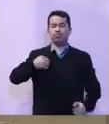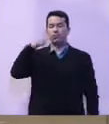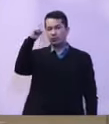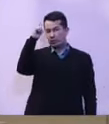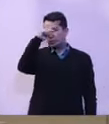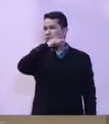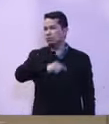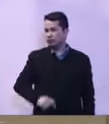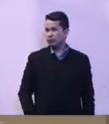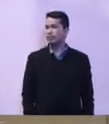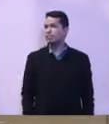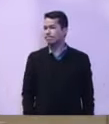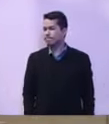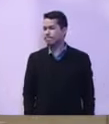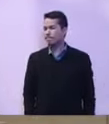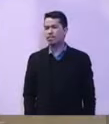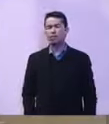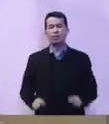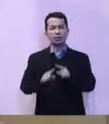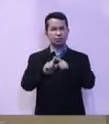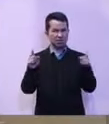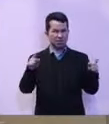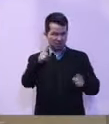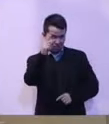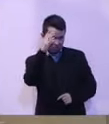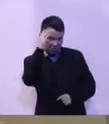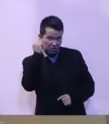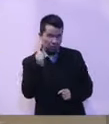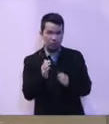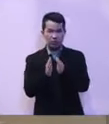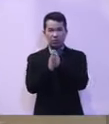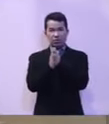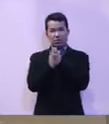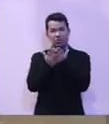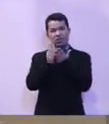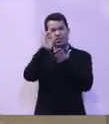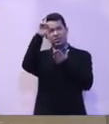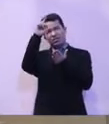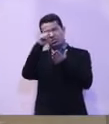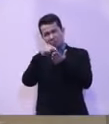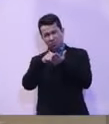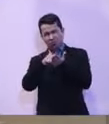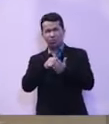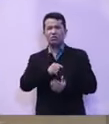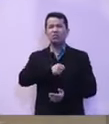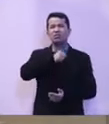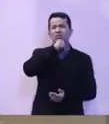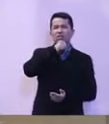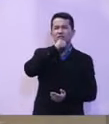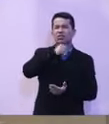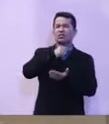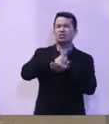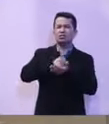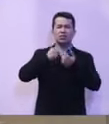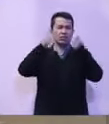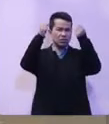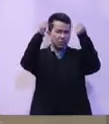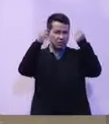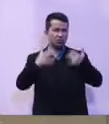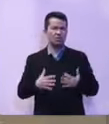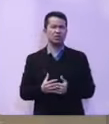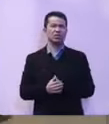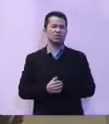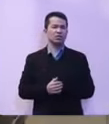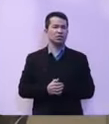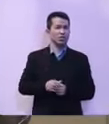no Velho Testamento, vai dizer assim: prepara-te, ó Israel, para te encontrares com o Senhor teu Deus. E a